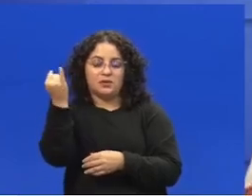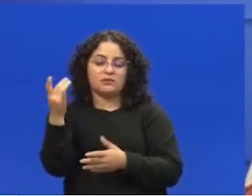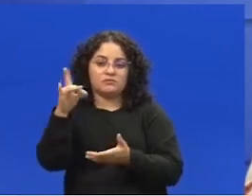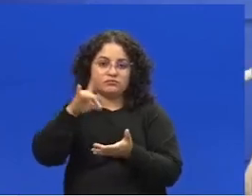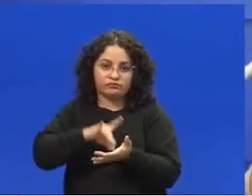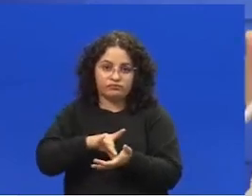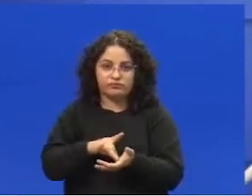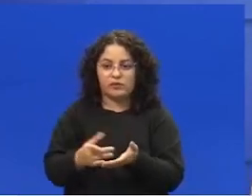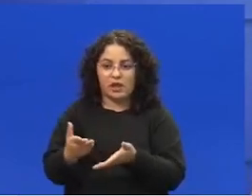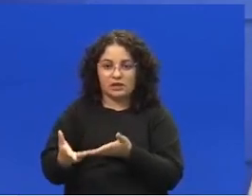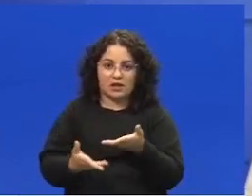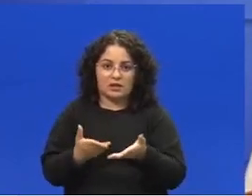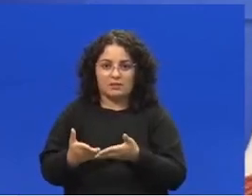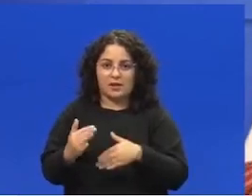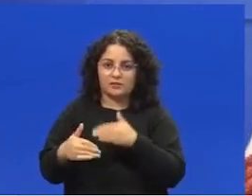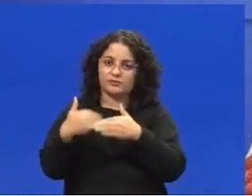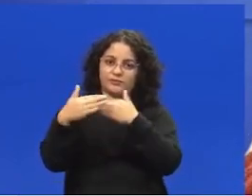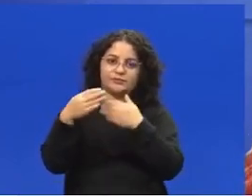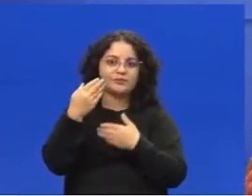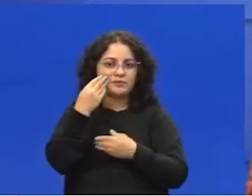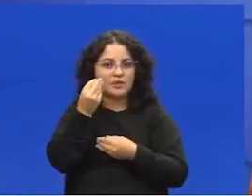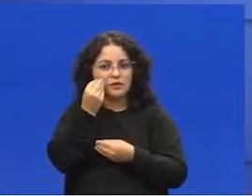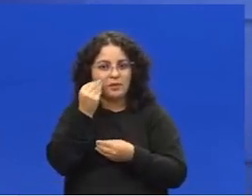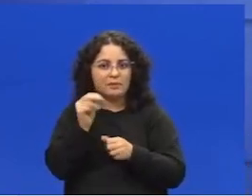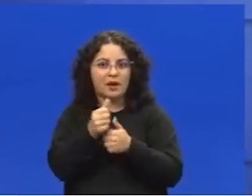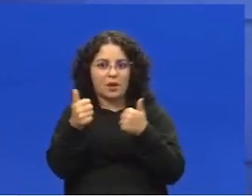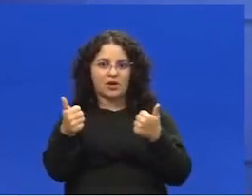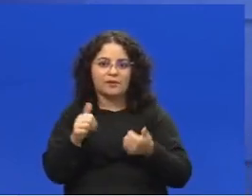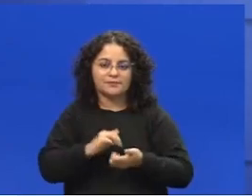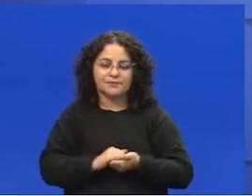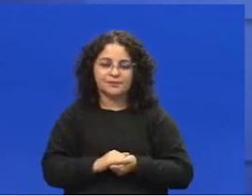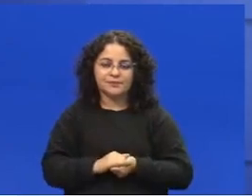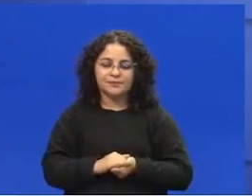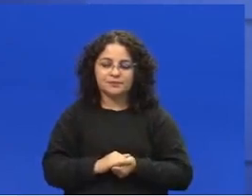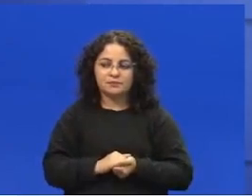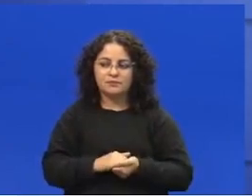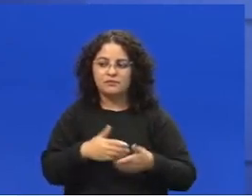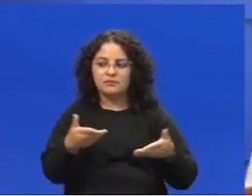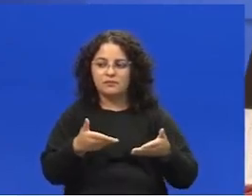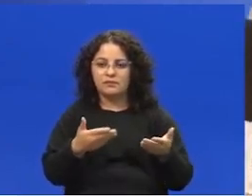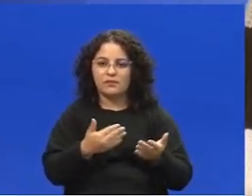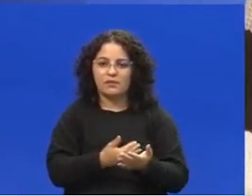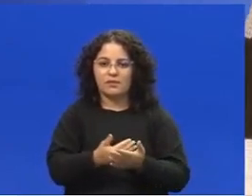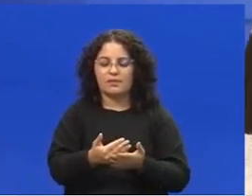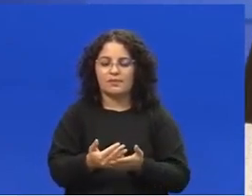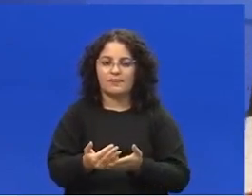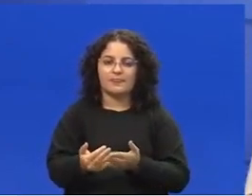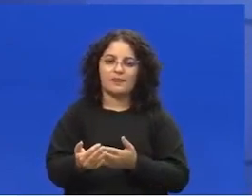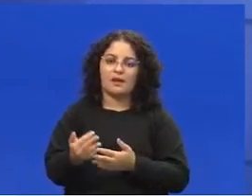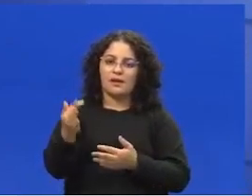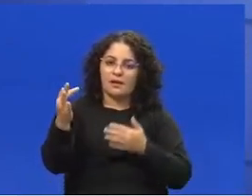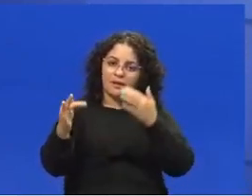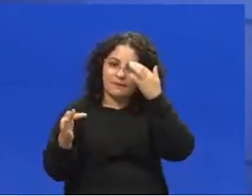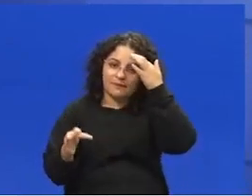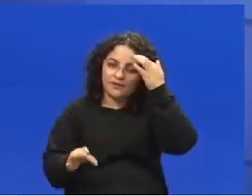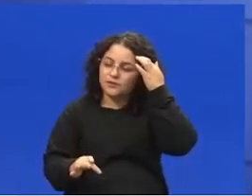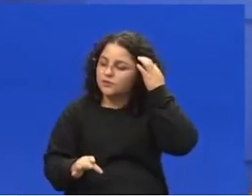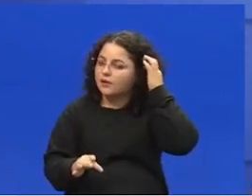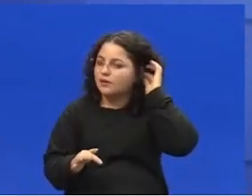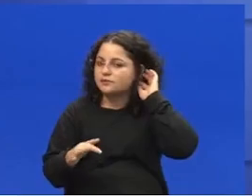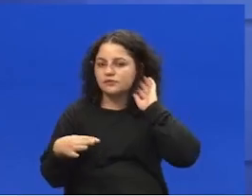efetiva no tratamento daquela fratura. E agora vamos iniciar então os traumas, né? Toda a parte